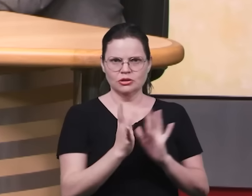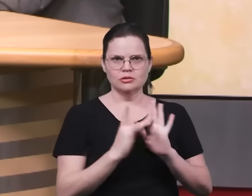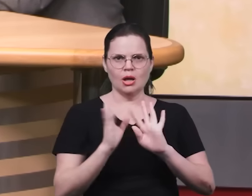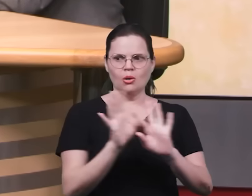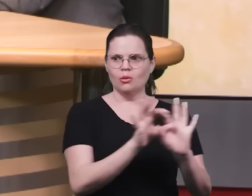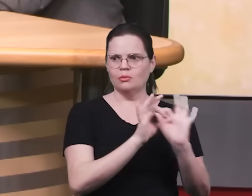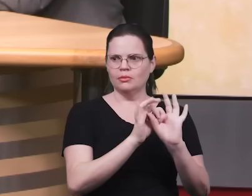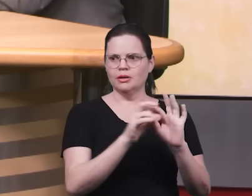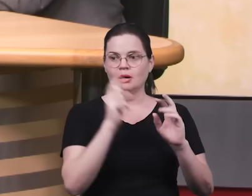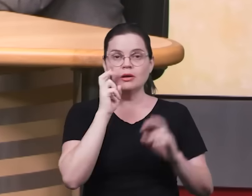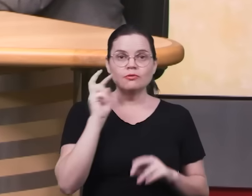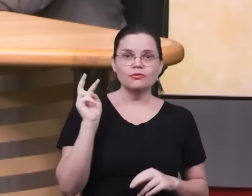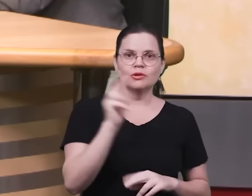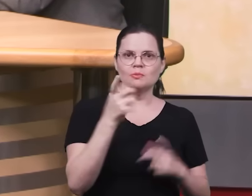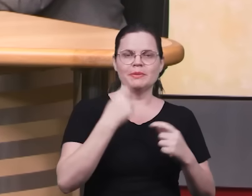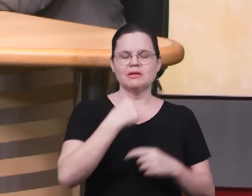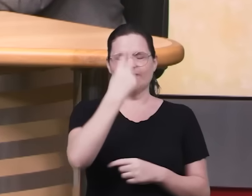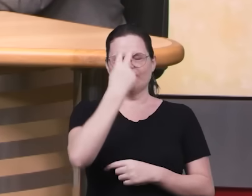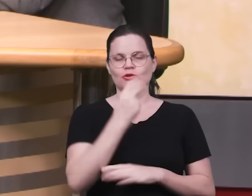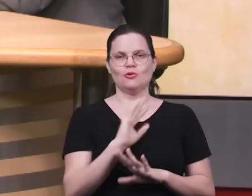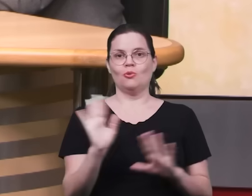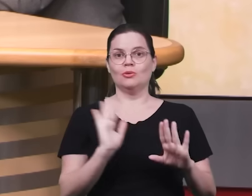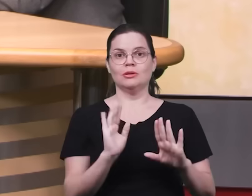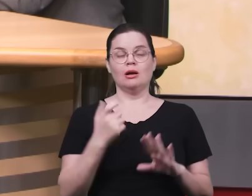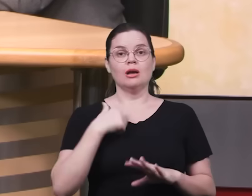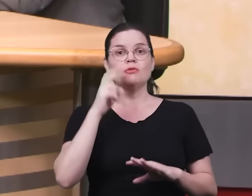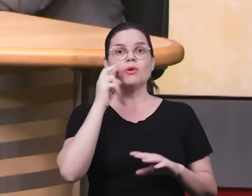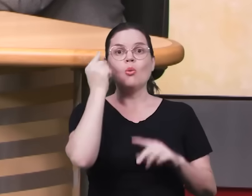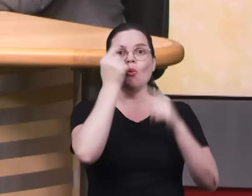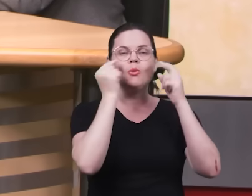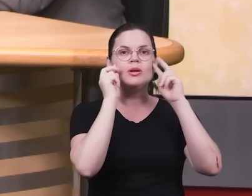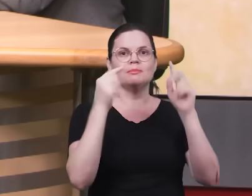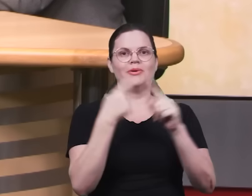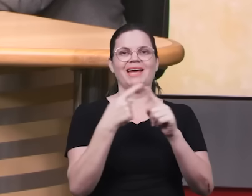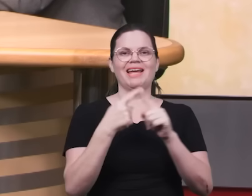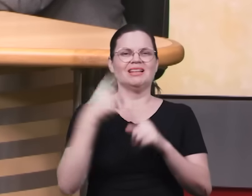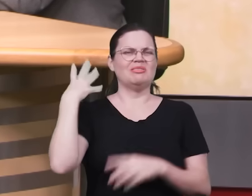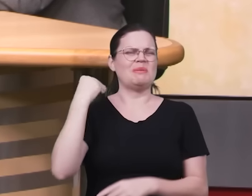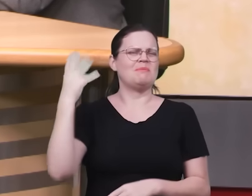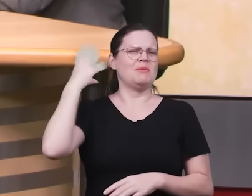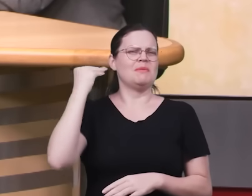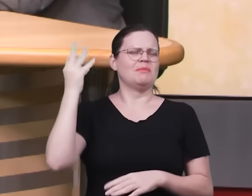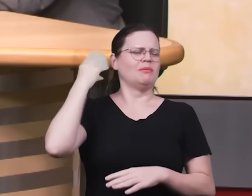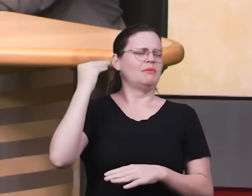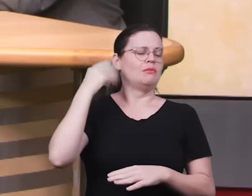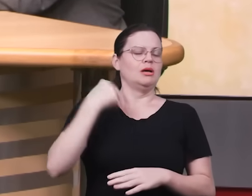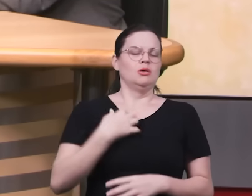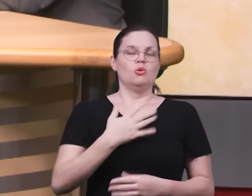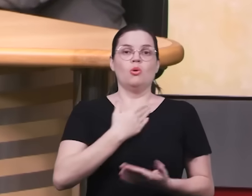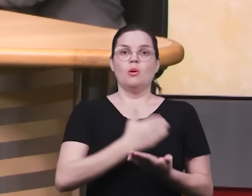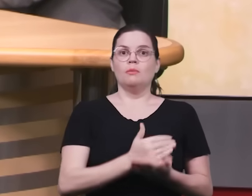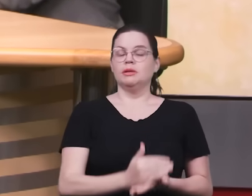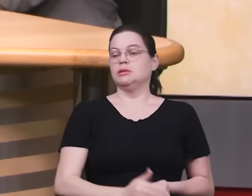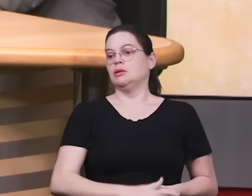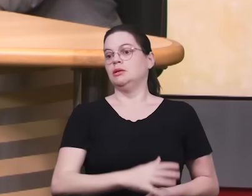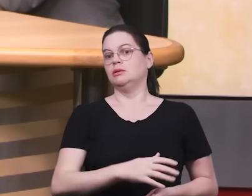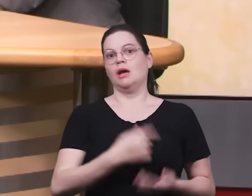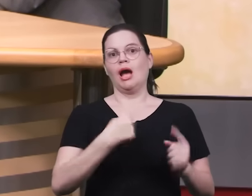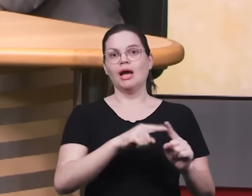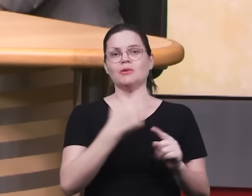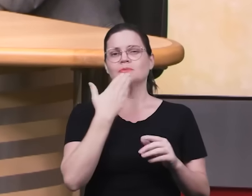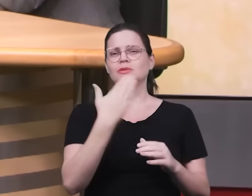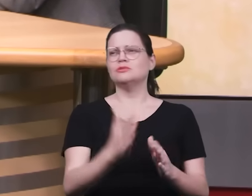precisei nem de fechar os olhos, porque ele estava falando o tempo todo e aquilo estava me oprimindo. Eu falei, Senhor, tem misericórdia, me dá uma benção aqui de